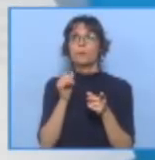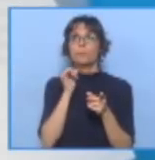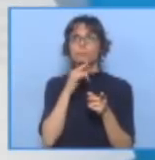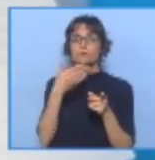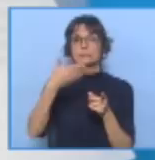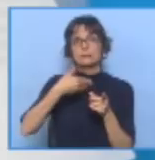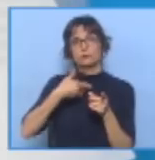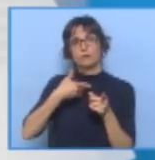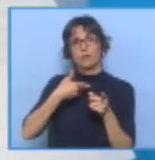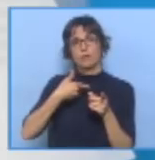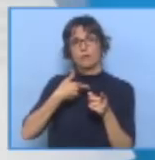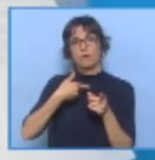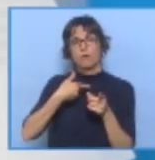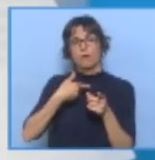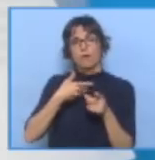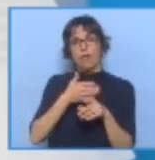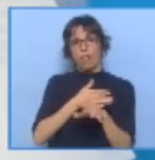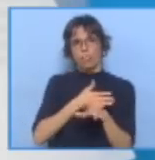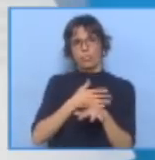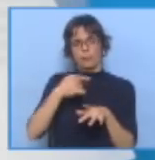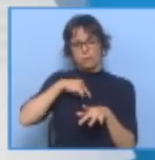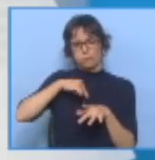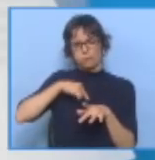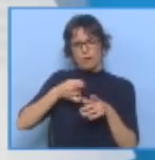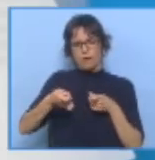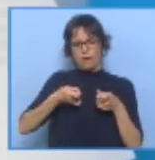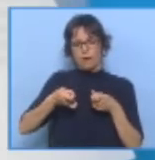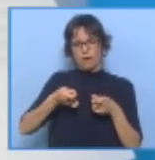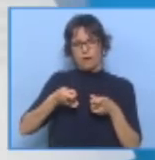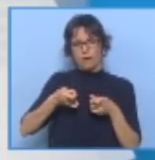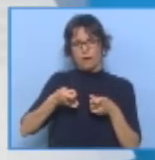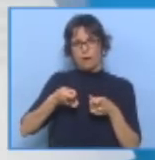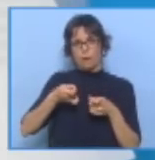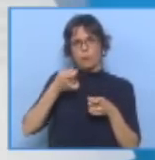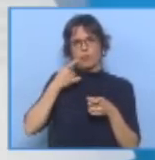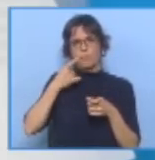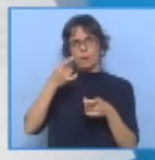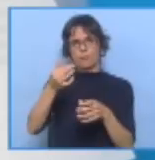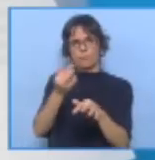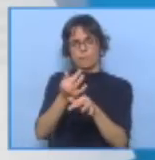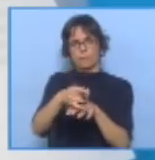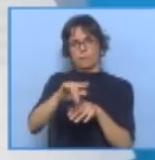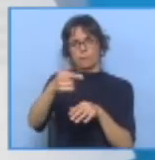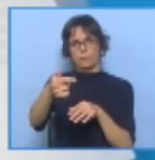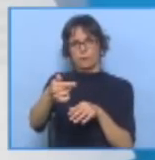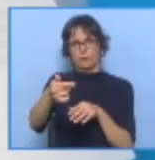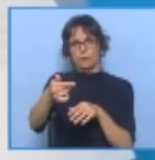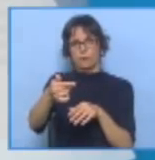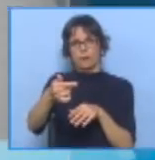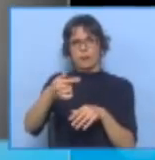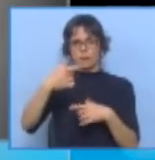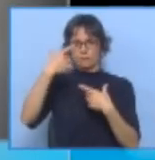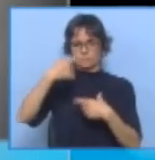mesma Páscoa e cada um de nós procurar, na relação de um com o outro, ser uma nova criatura.